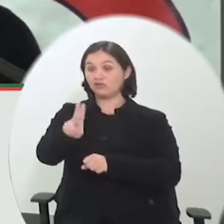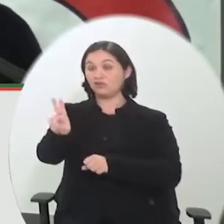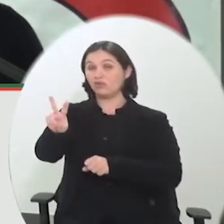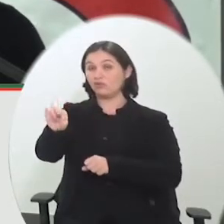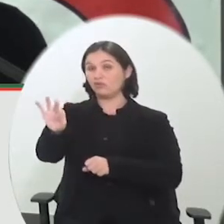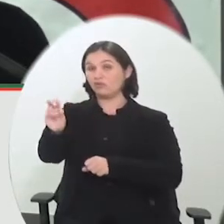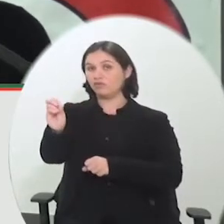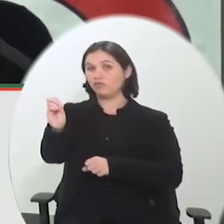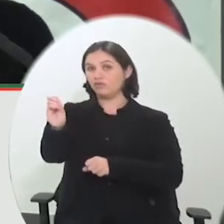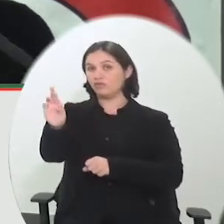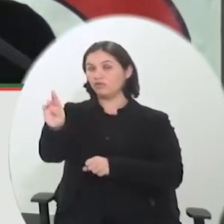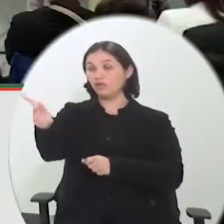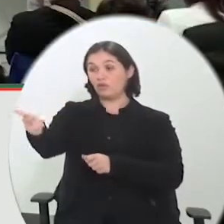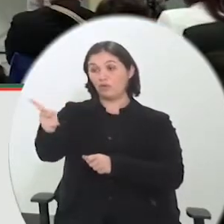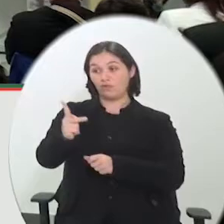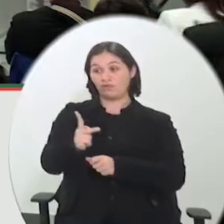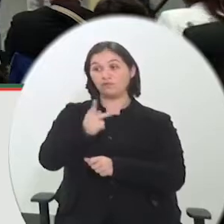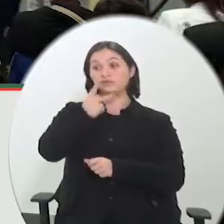Júnior.